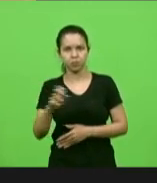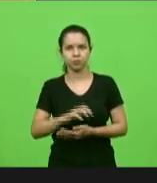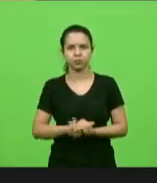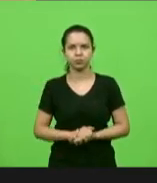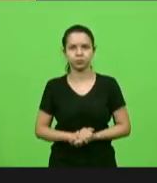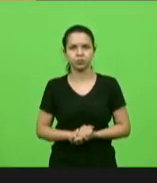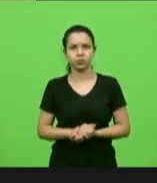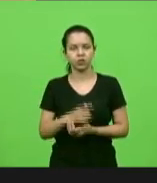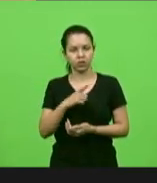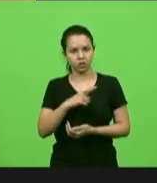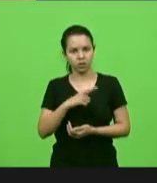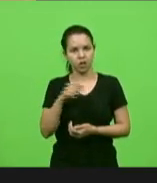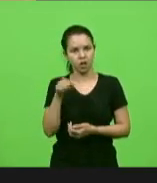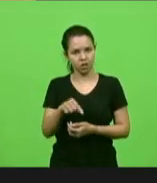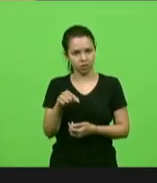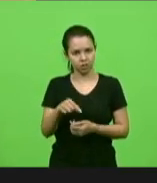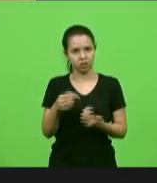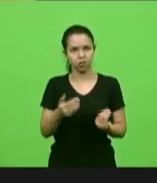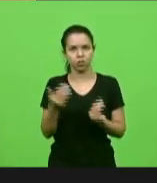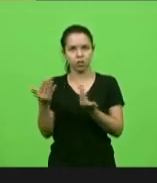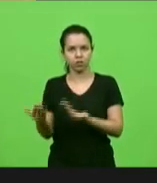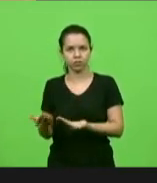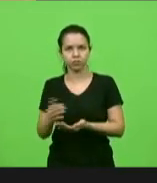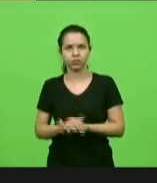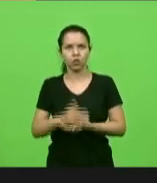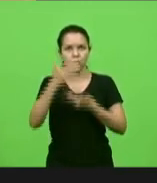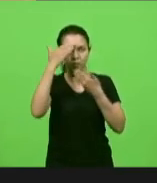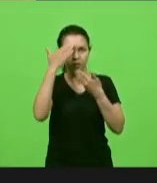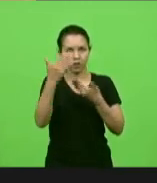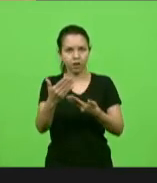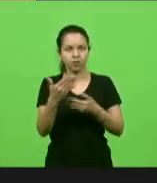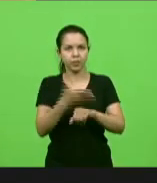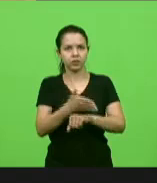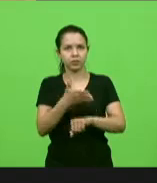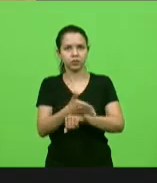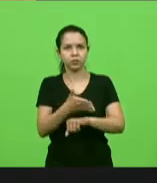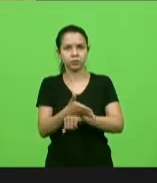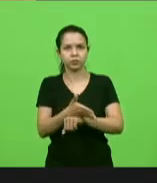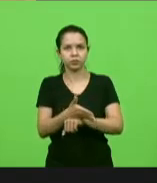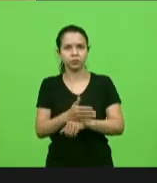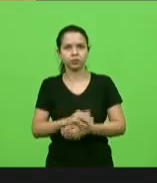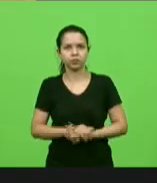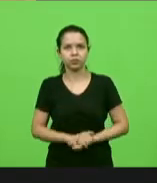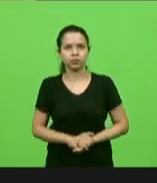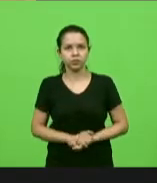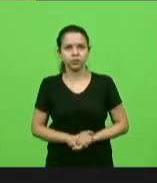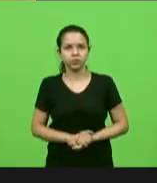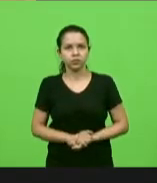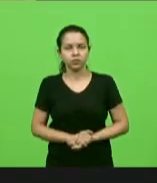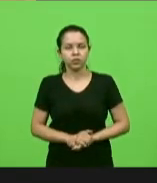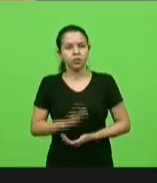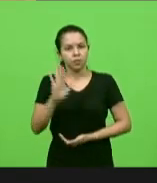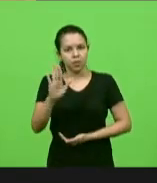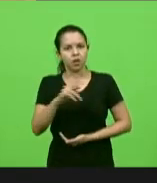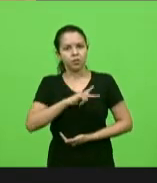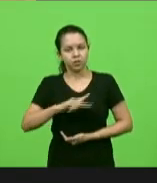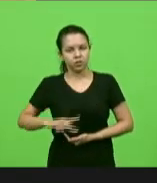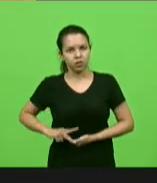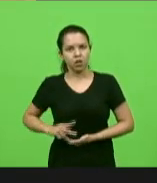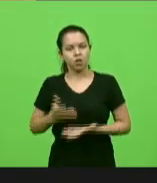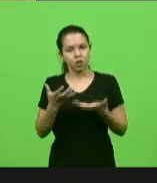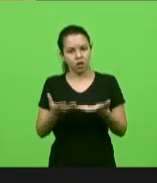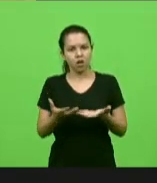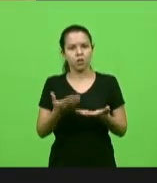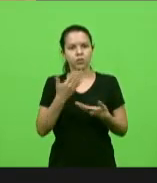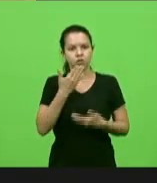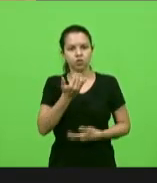estão fisicamente aqui ao nosso lado. Muito obrigado pela sua participação. Presidente, eu gostaria de, obviamente, de pedir minhas excusas, como